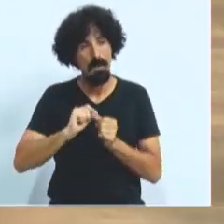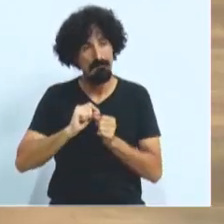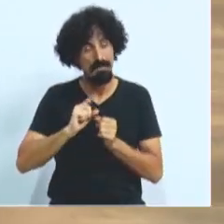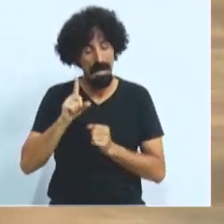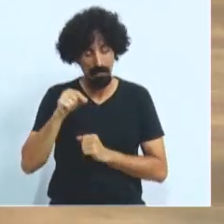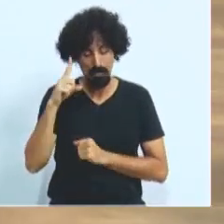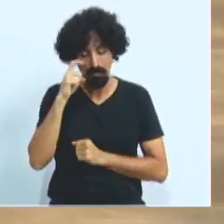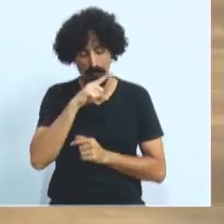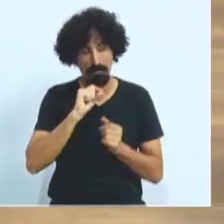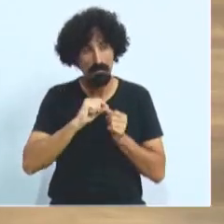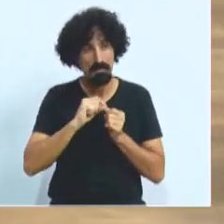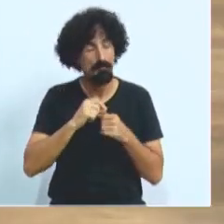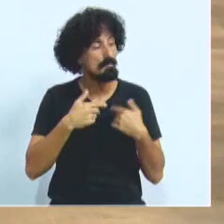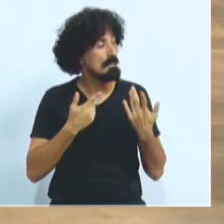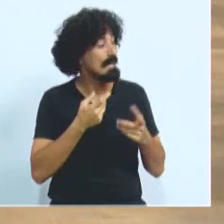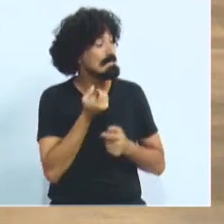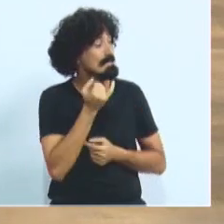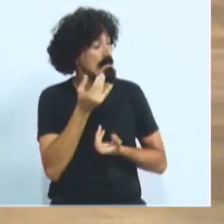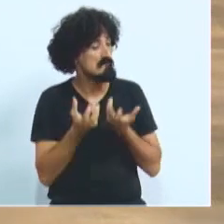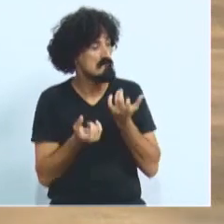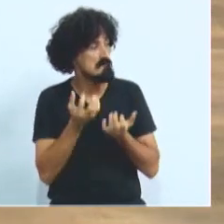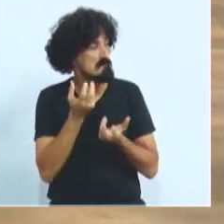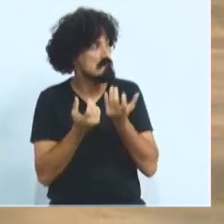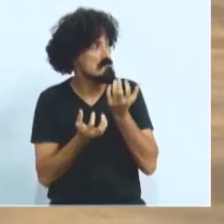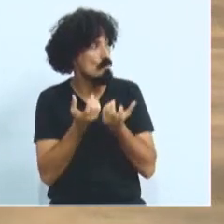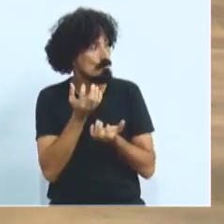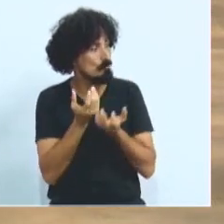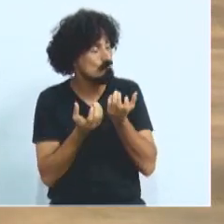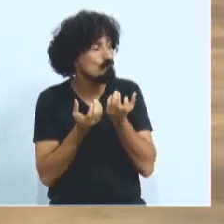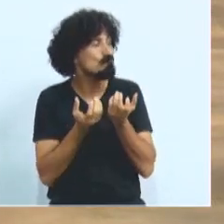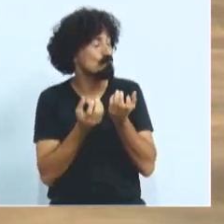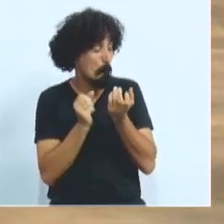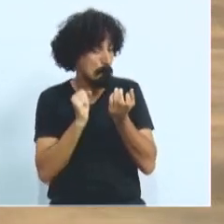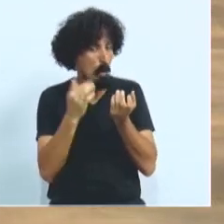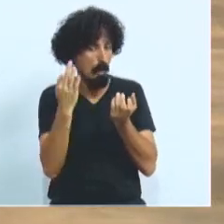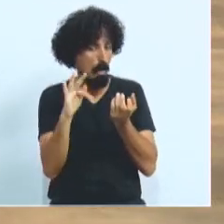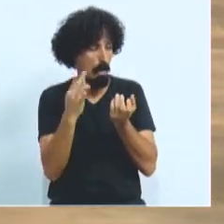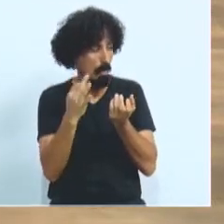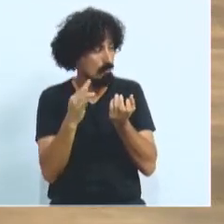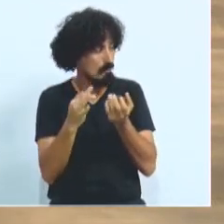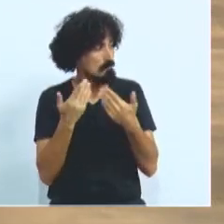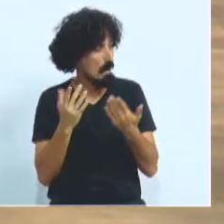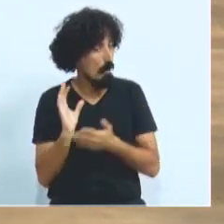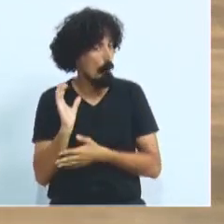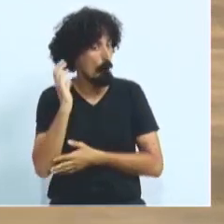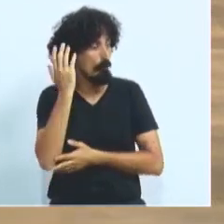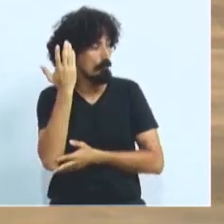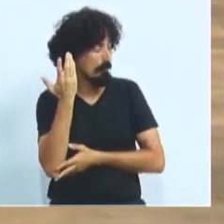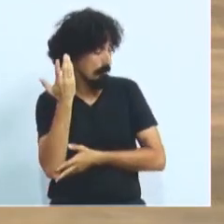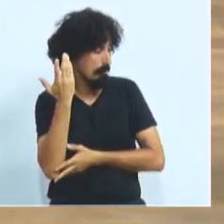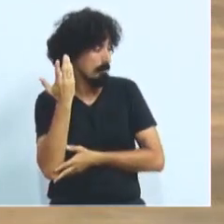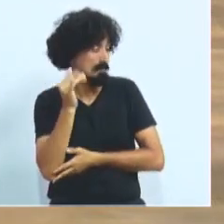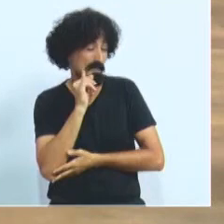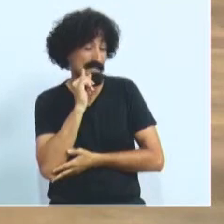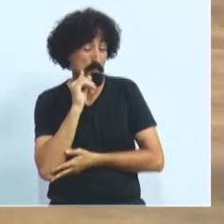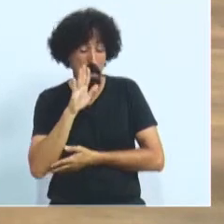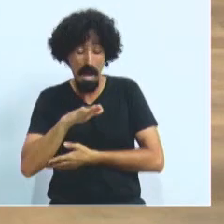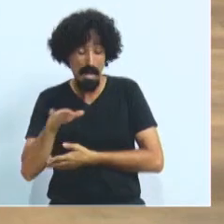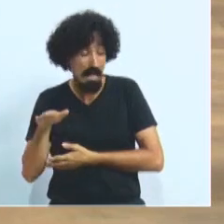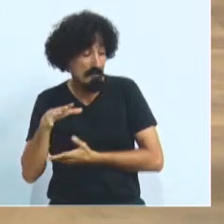Queimaduras, que também pode acontecer no nosso dia a dia, ali, né, em casa, um descuido com a